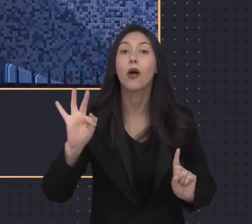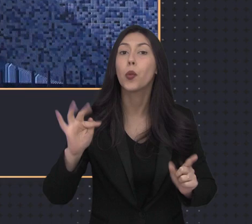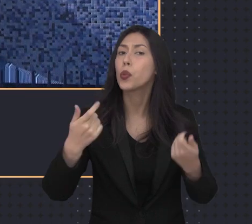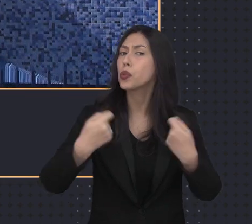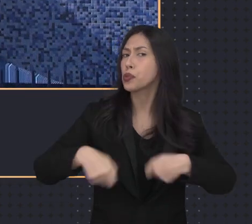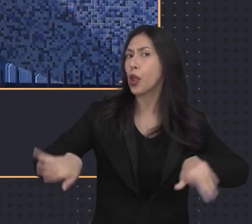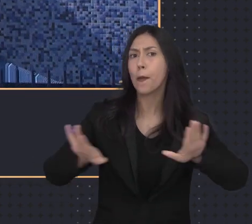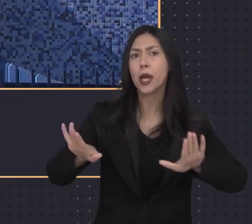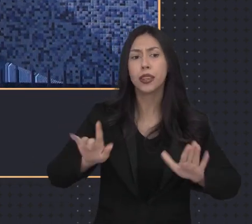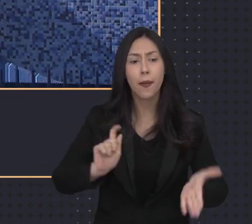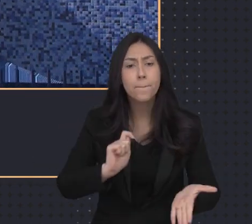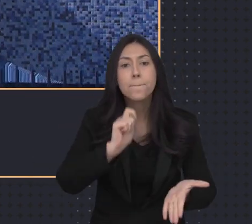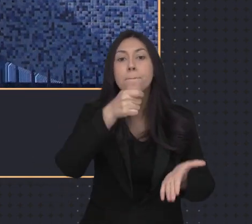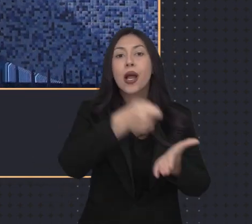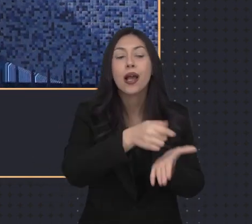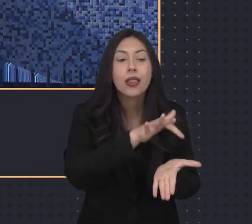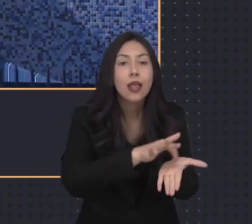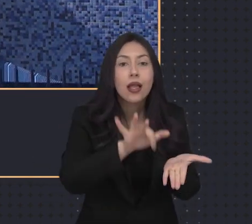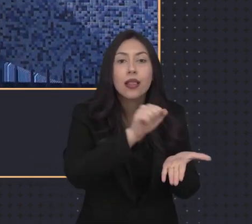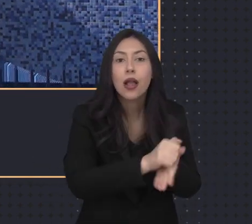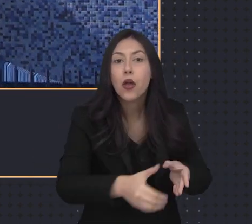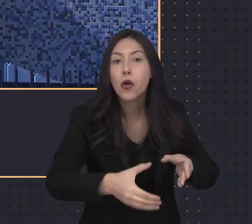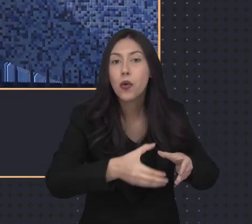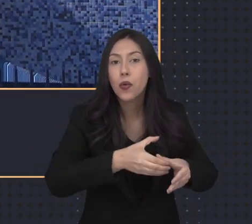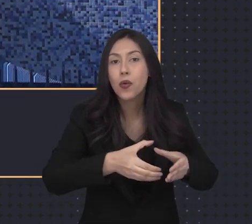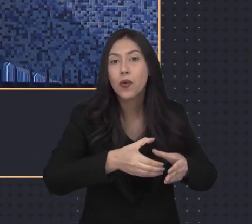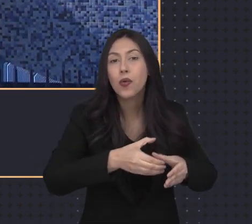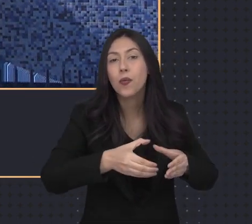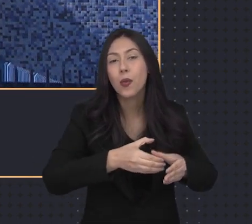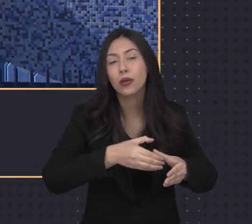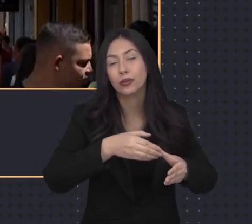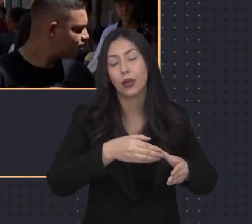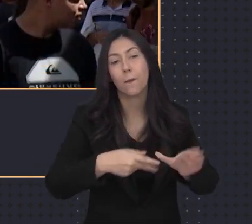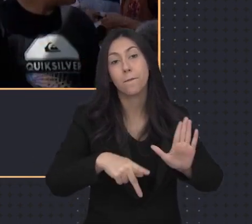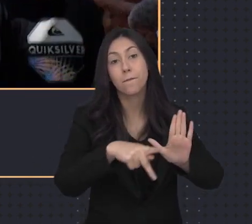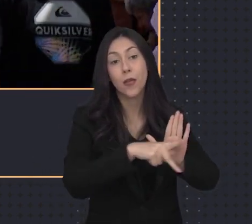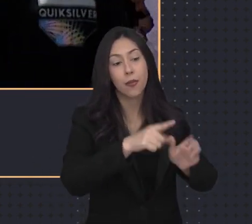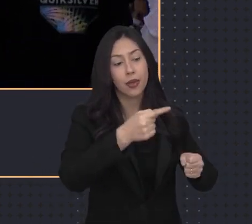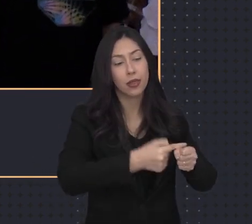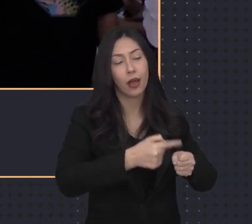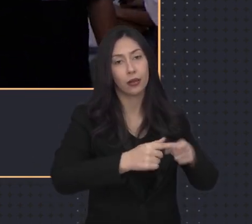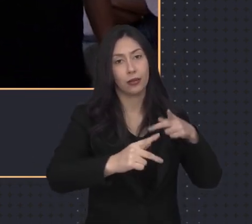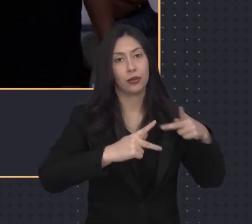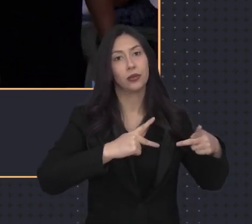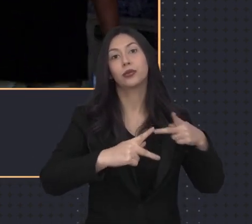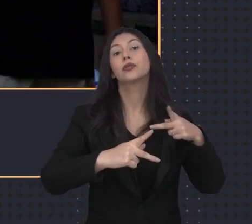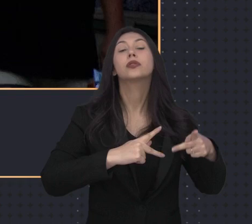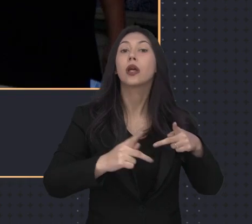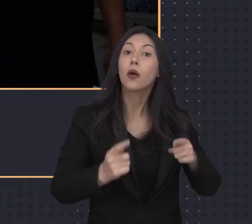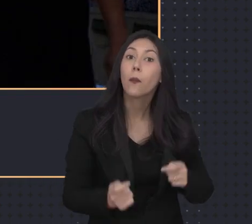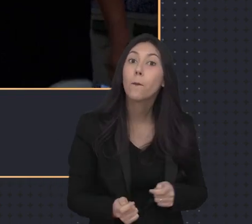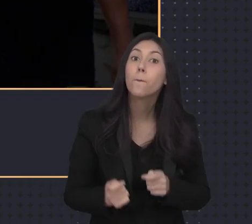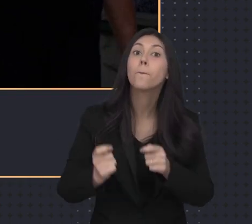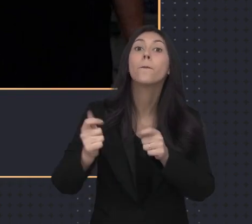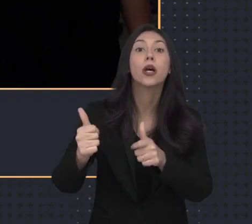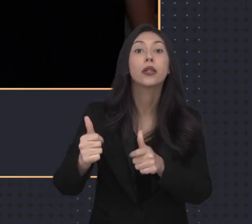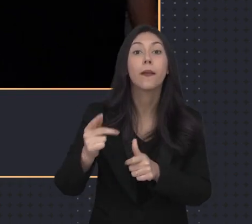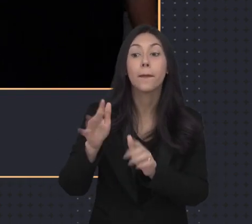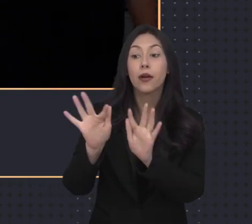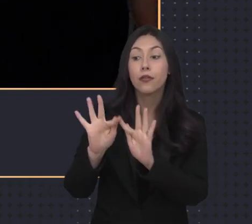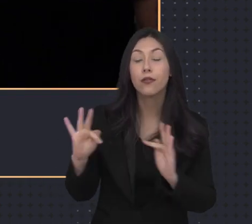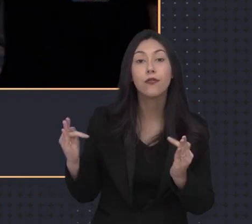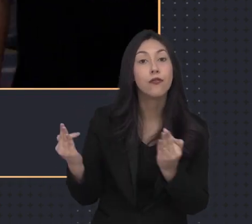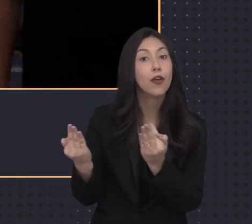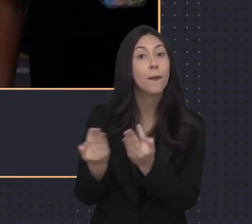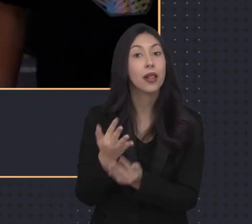no pagamento da taxa de inscrição de concursos públicos municipais aqui em São José. O benefício é válido para